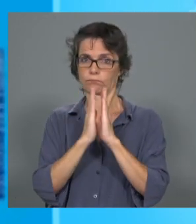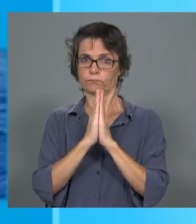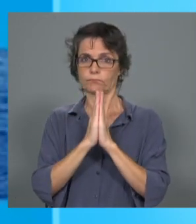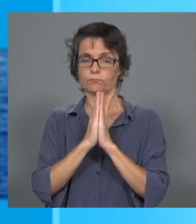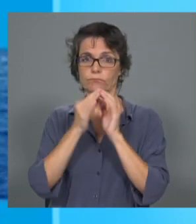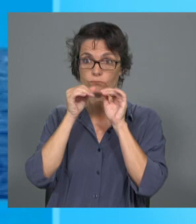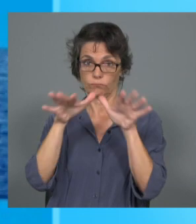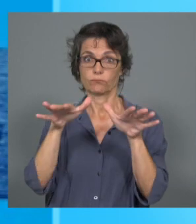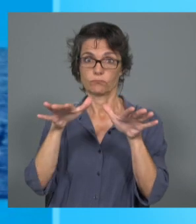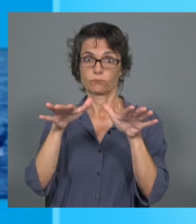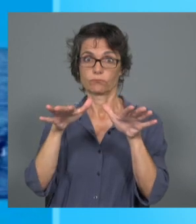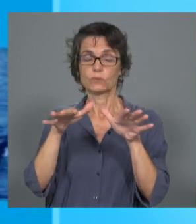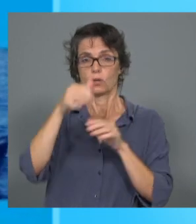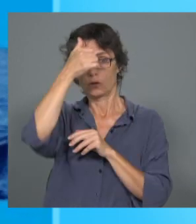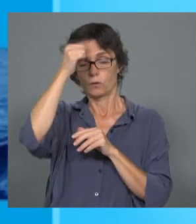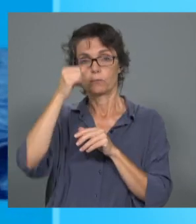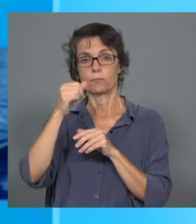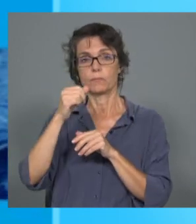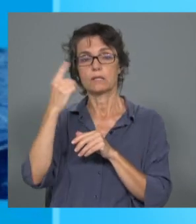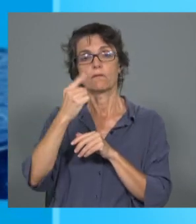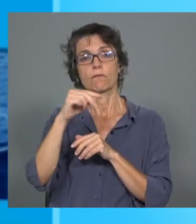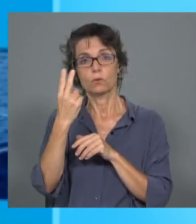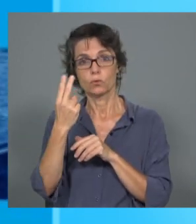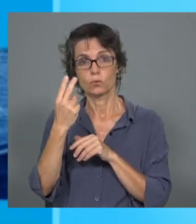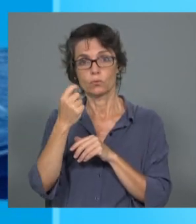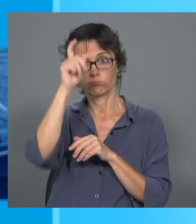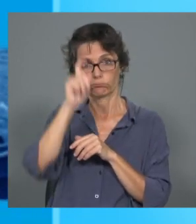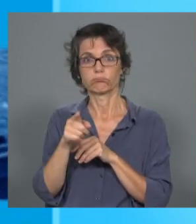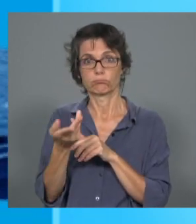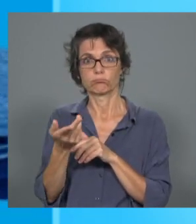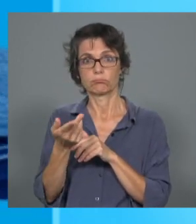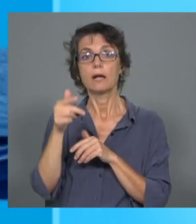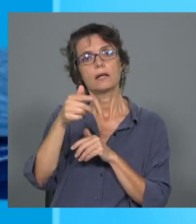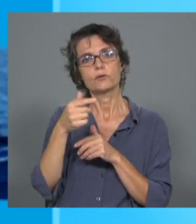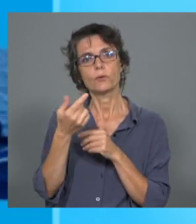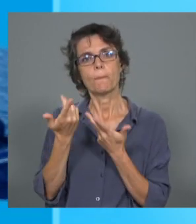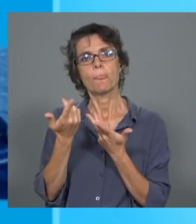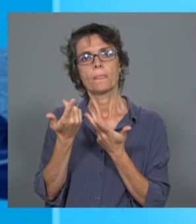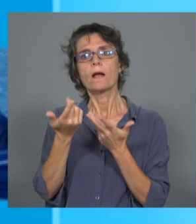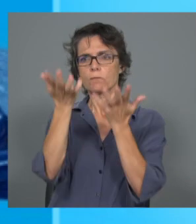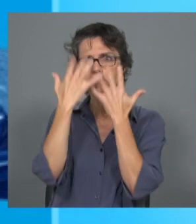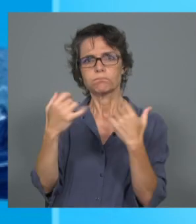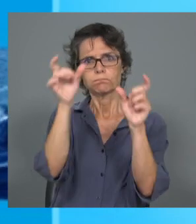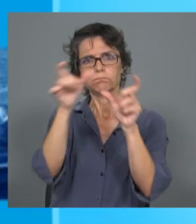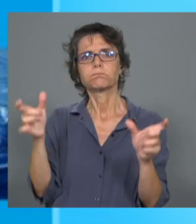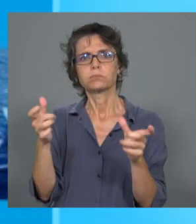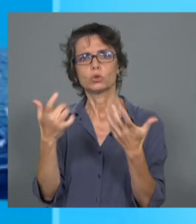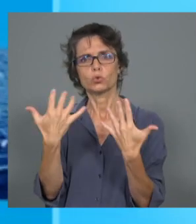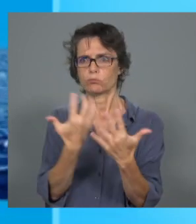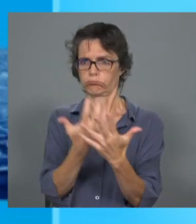missas por domingo, o que é simpático e que tem uma audiência muitíssimo